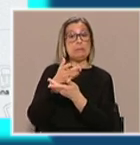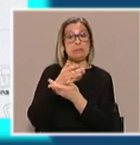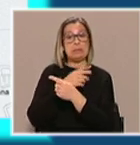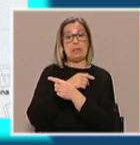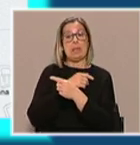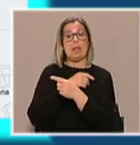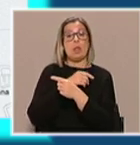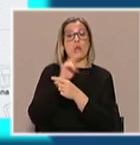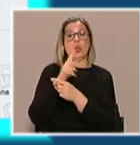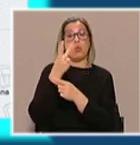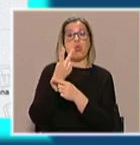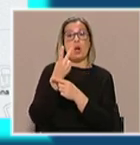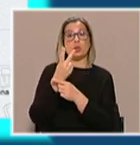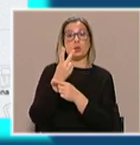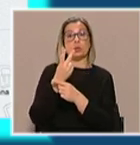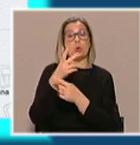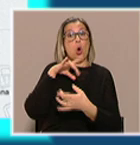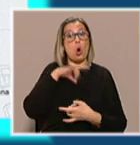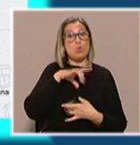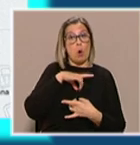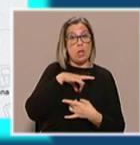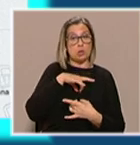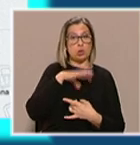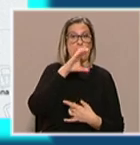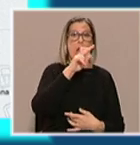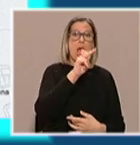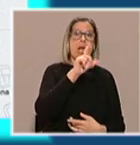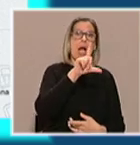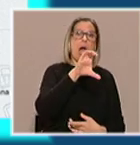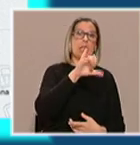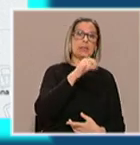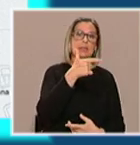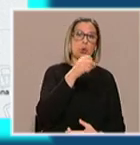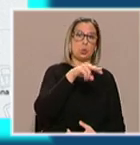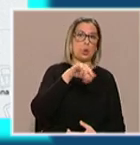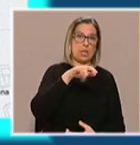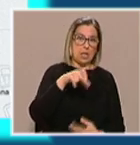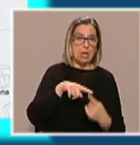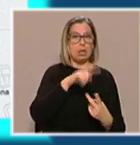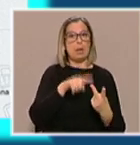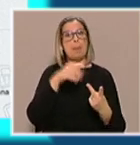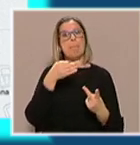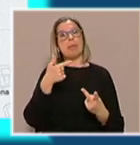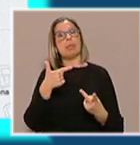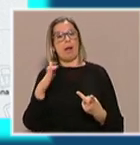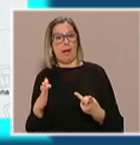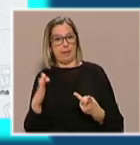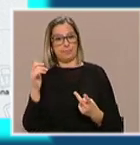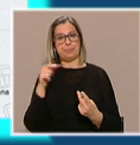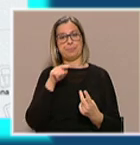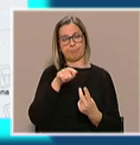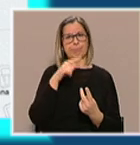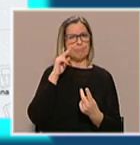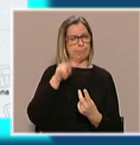a calcitonina e a PTH. E é fácil compreendermos que estas hormonas atuam de